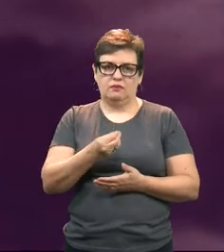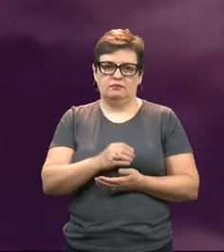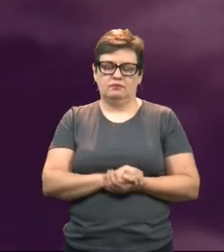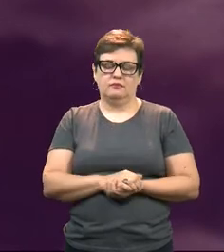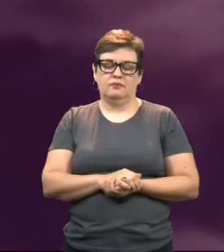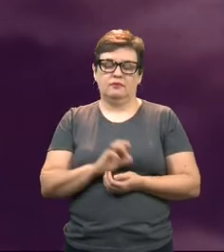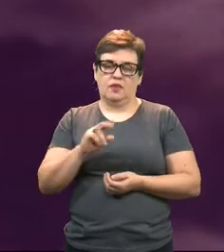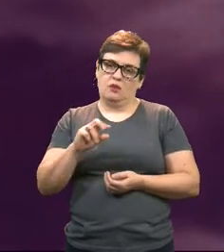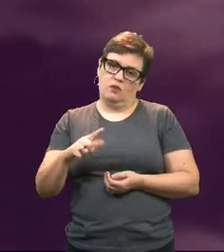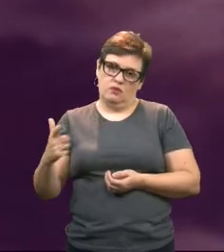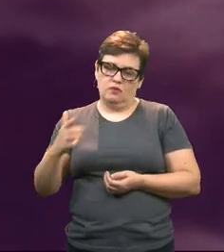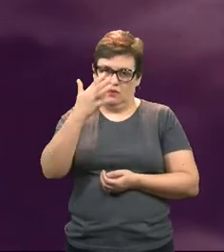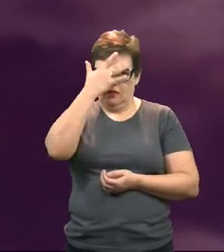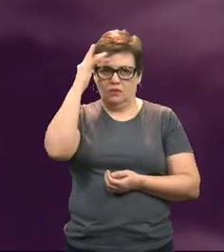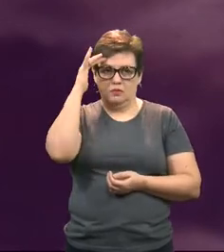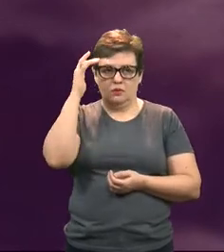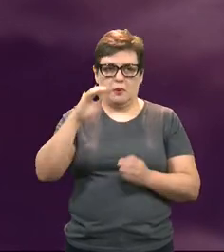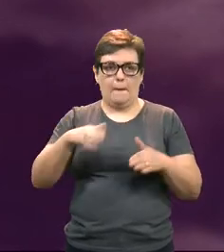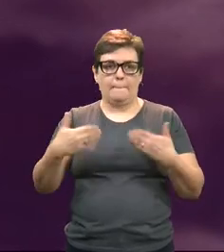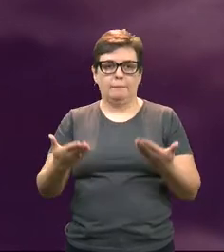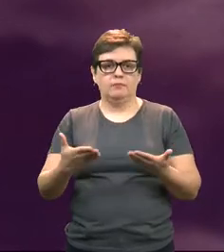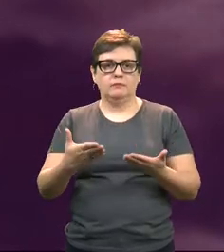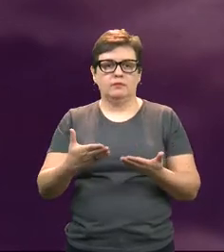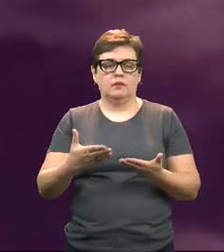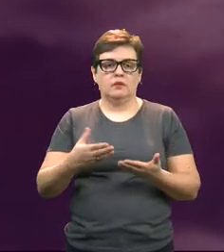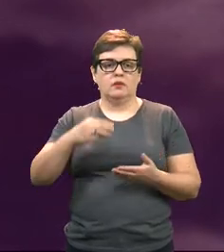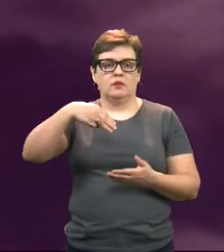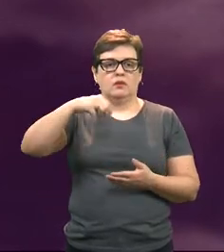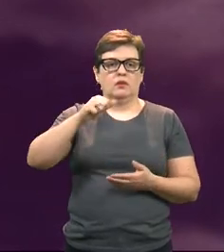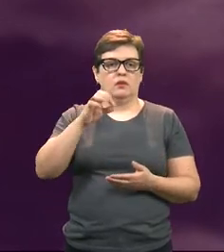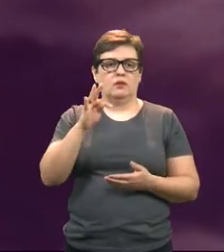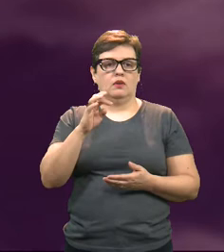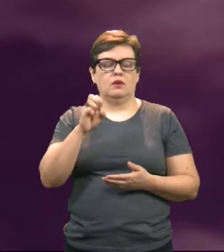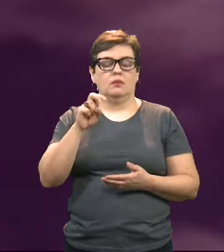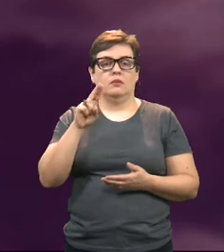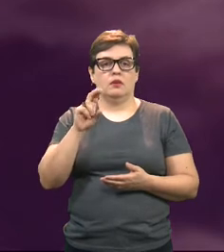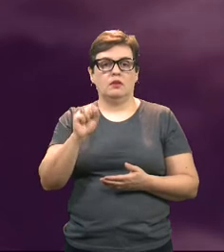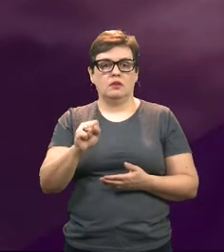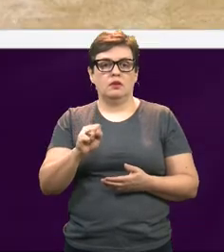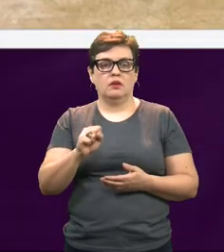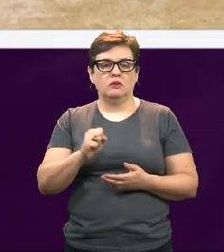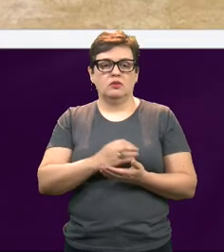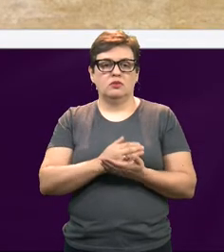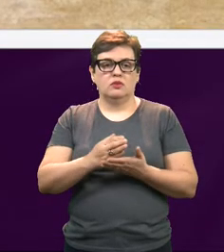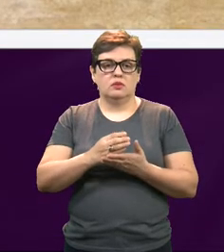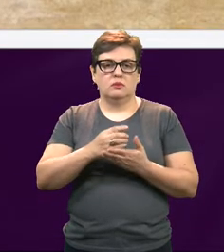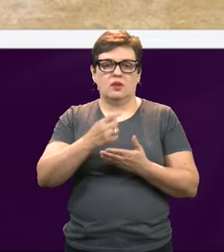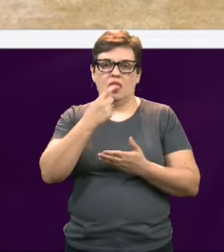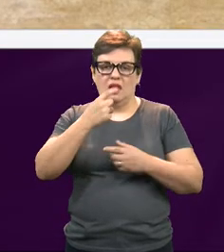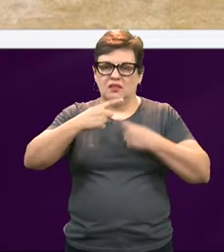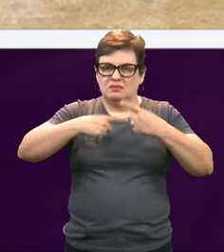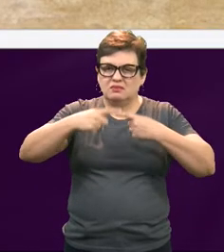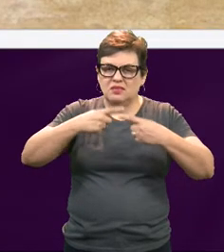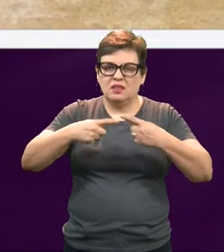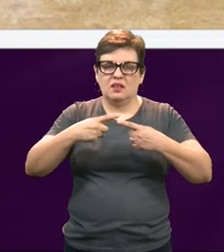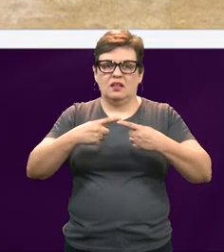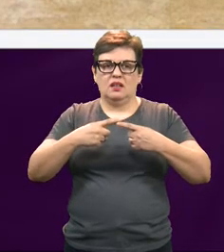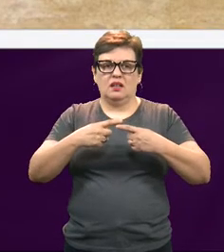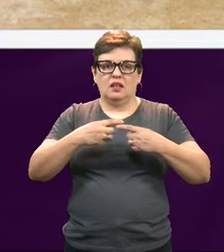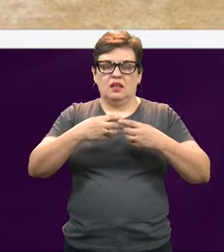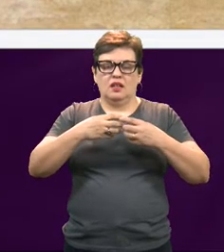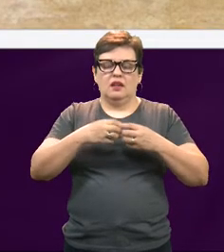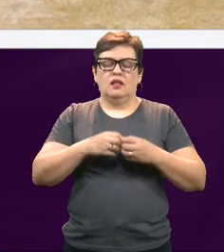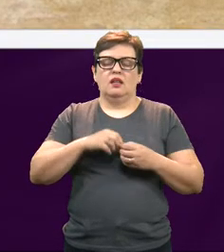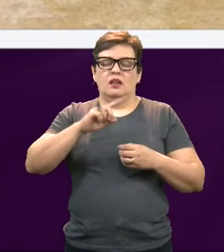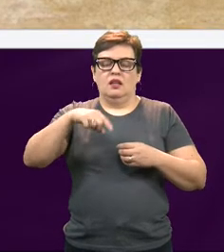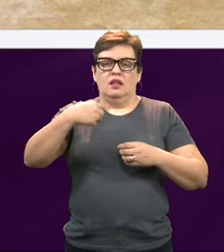também. Então, o Matheus começou a convulsionar. Ele fez duas cirurgias de lobectomia frontal. Ele tirou mais de